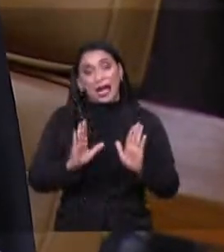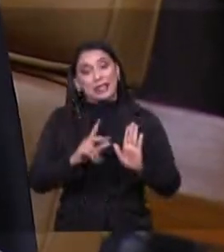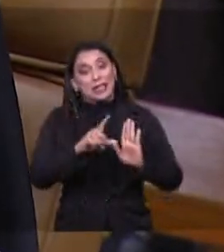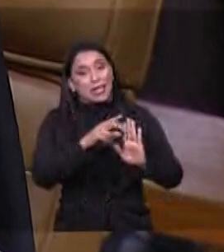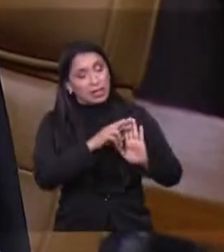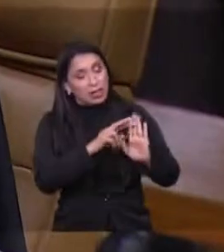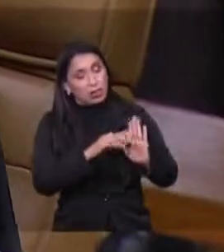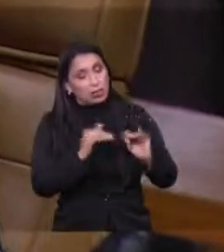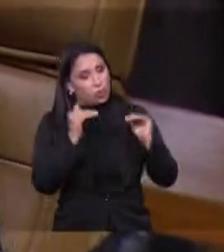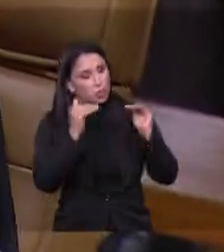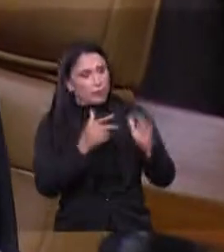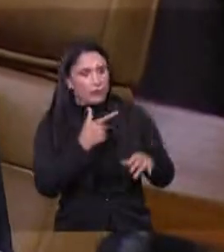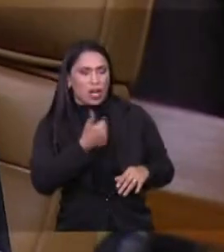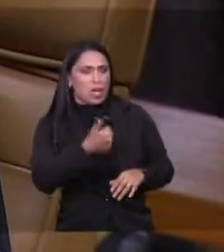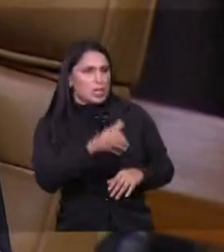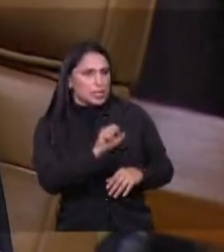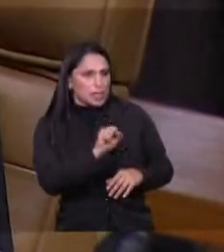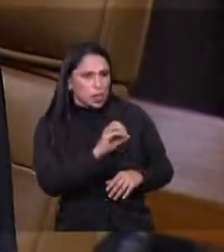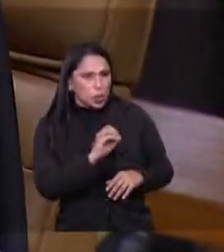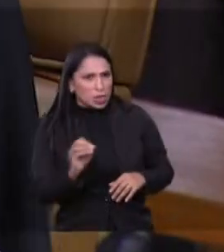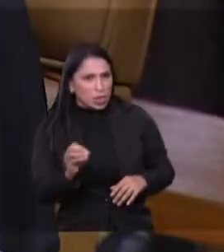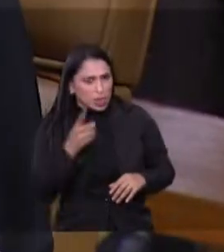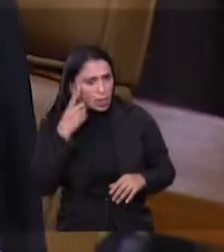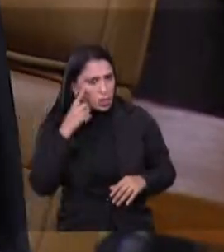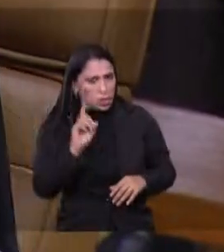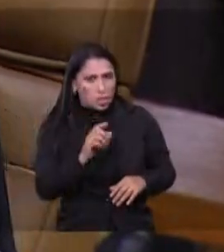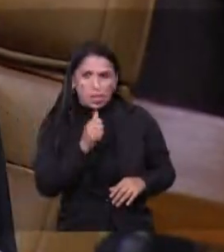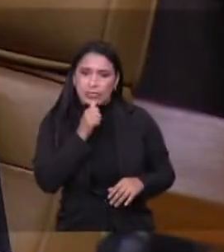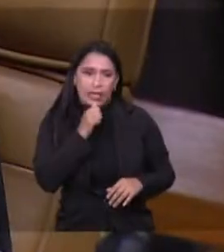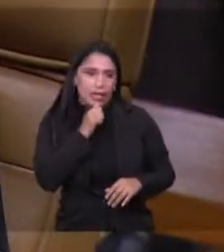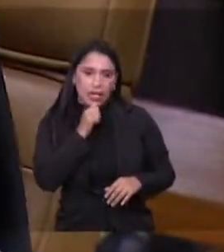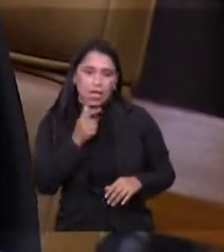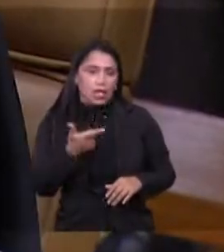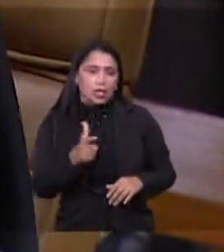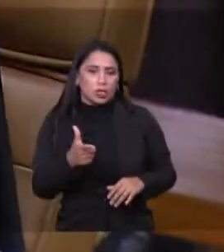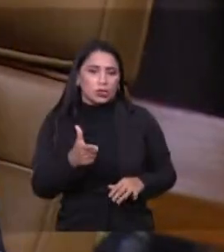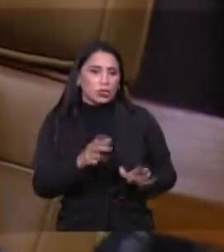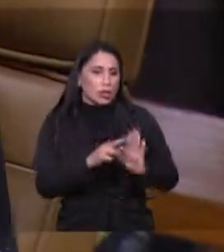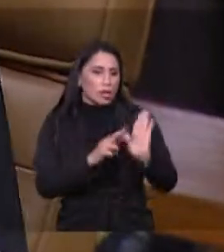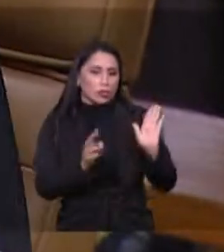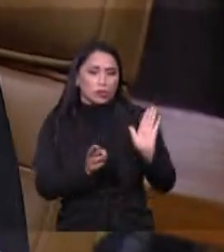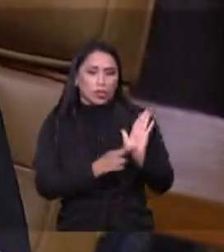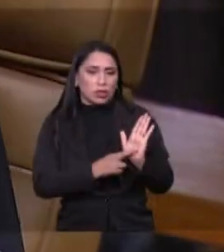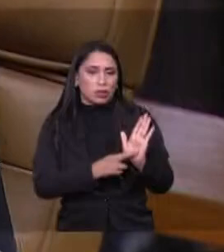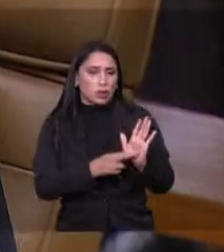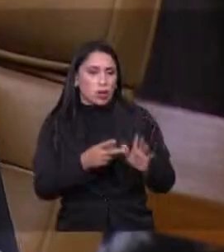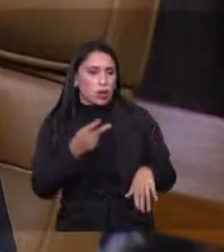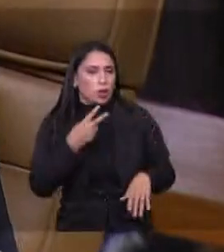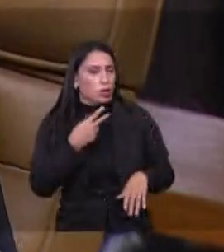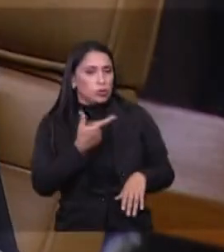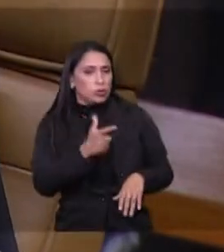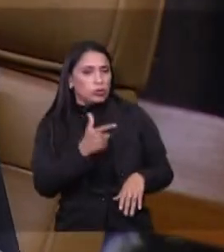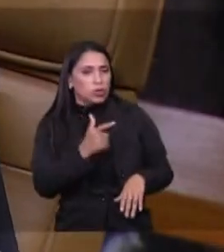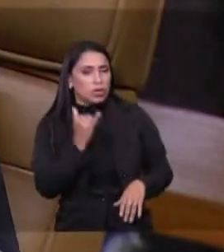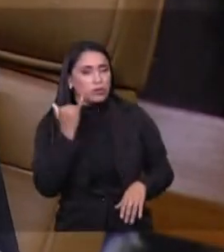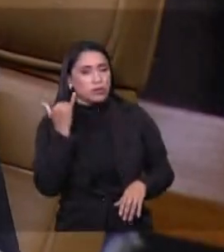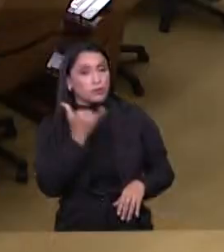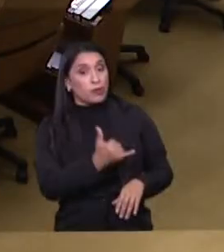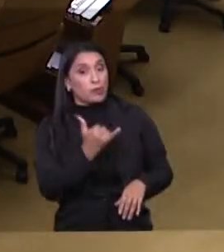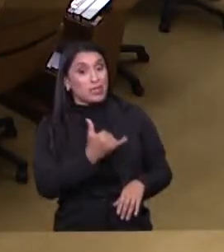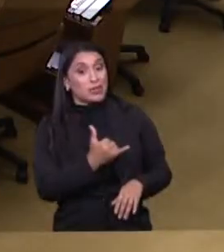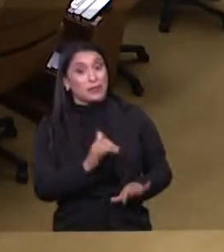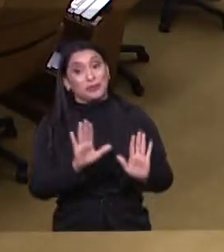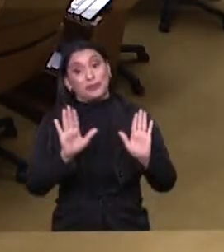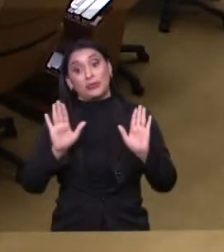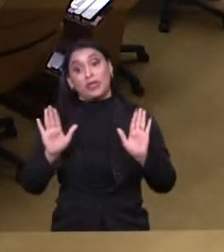a autoridade vai dizer, não tem 180 dias ainda, não regulamentei, não posso lhe passar a informação. Não, mas